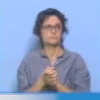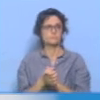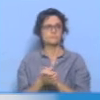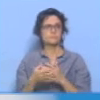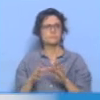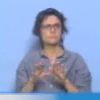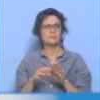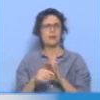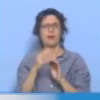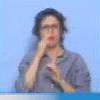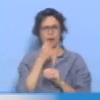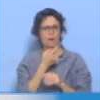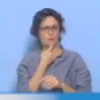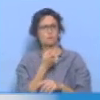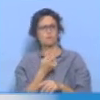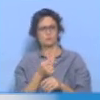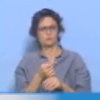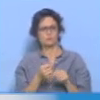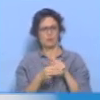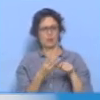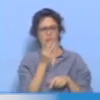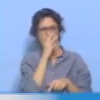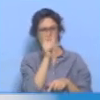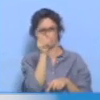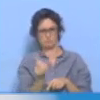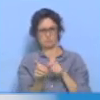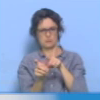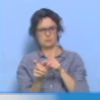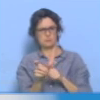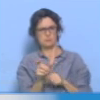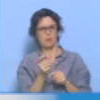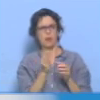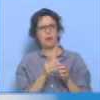Qual destes 3 te parece ter sido o próximo daquele homem que caiu nas mãos dos salteadores?